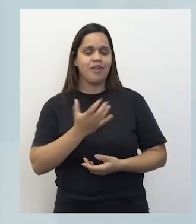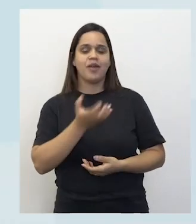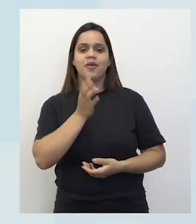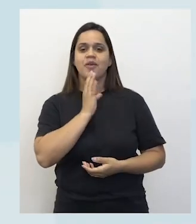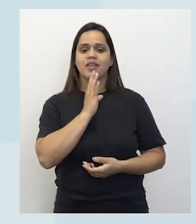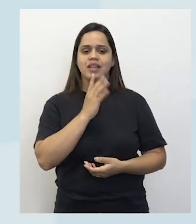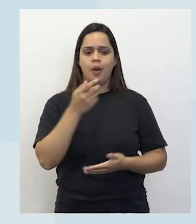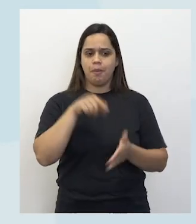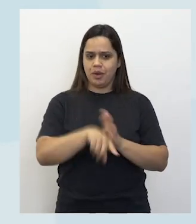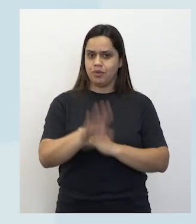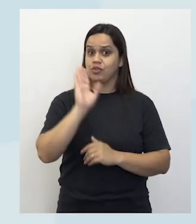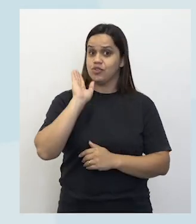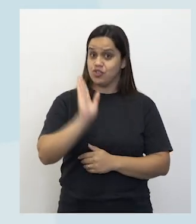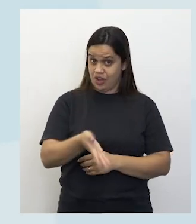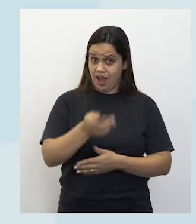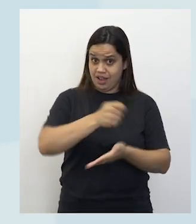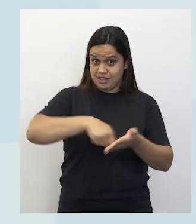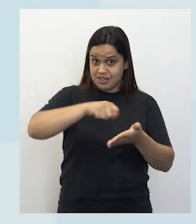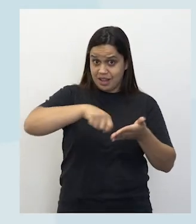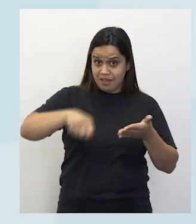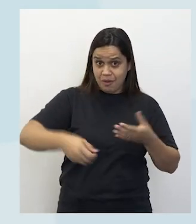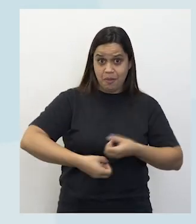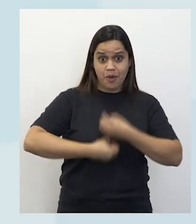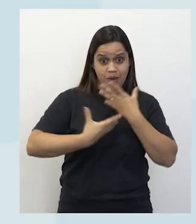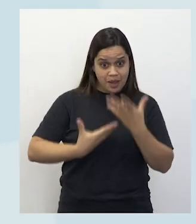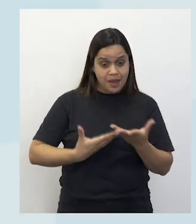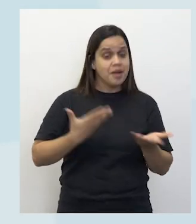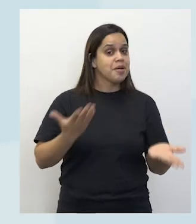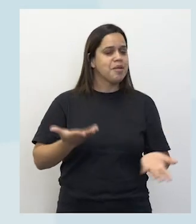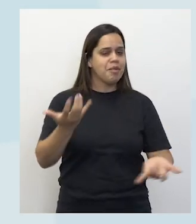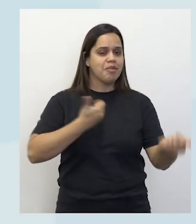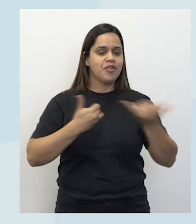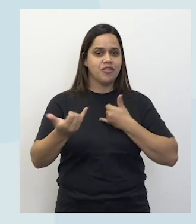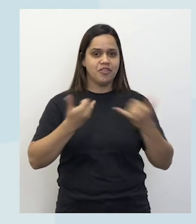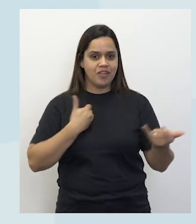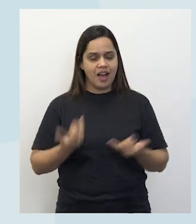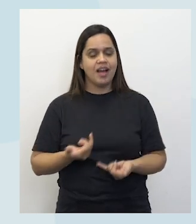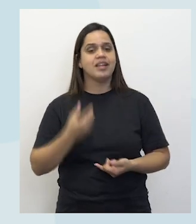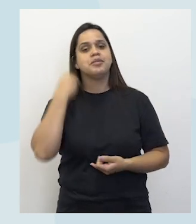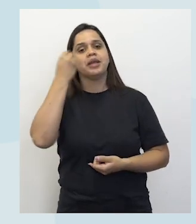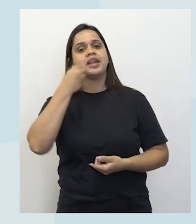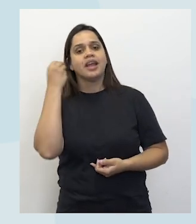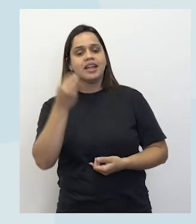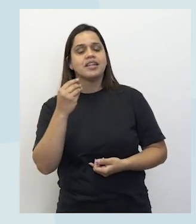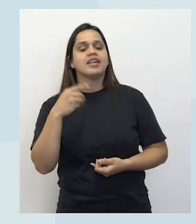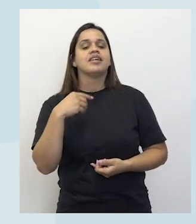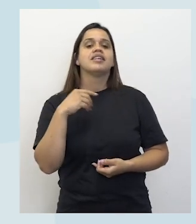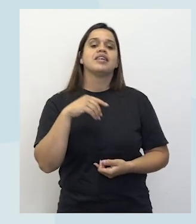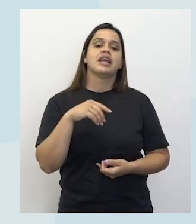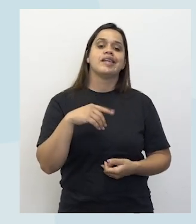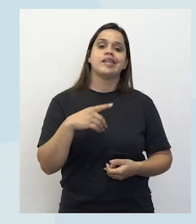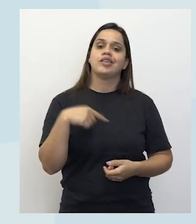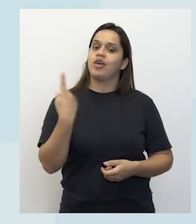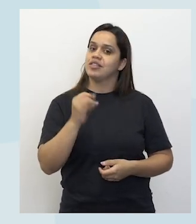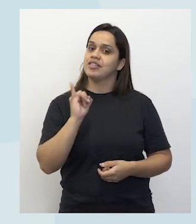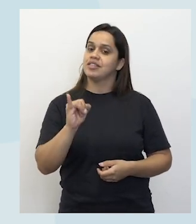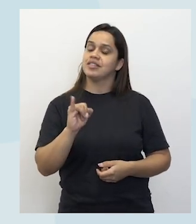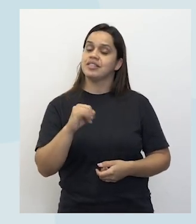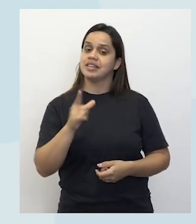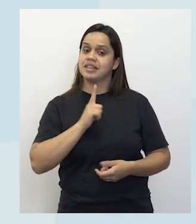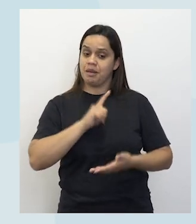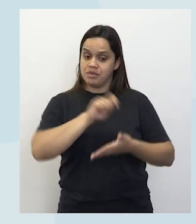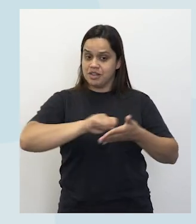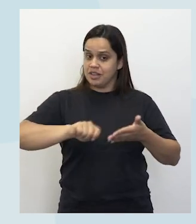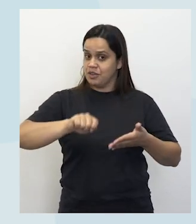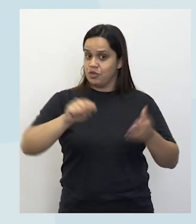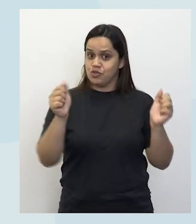Você já escreveu algum poema? Conte pra gente essa experiência, se nós temos aí escritores nesse